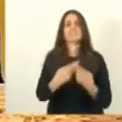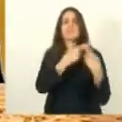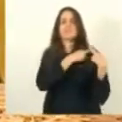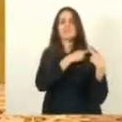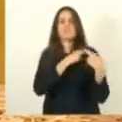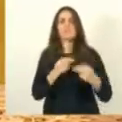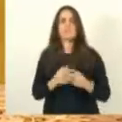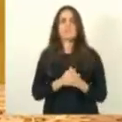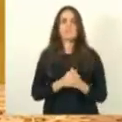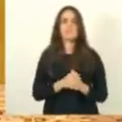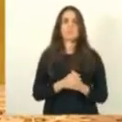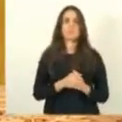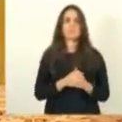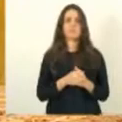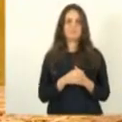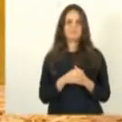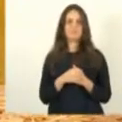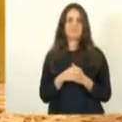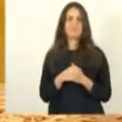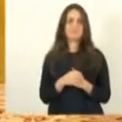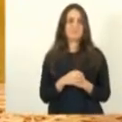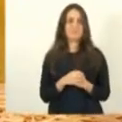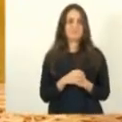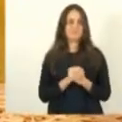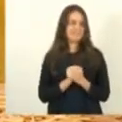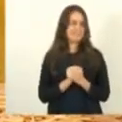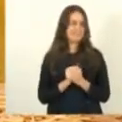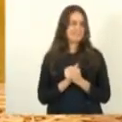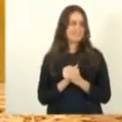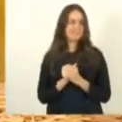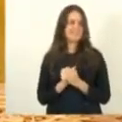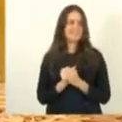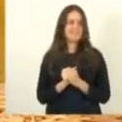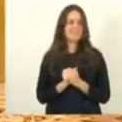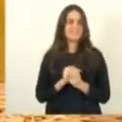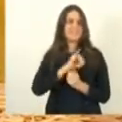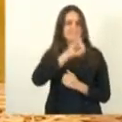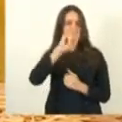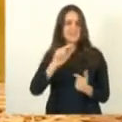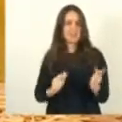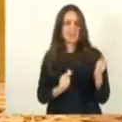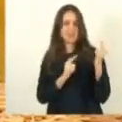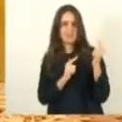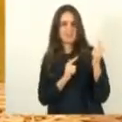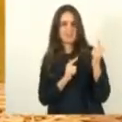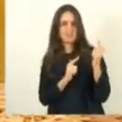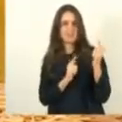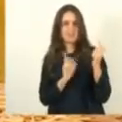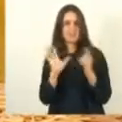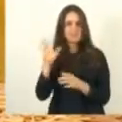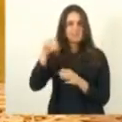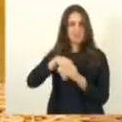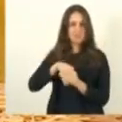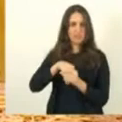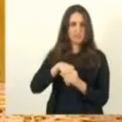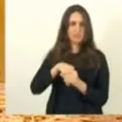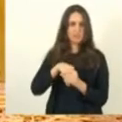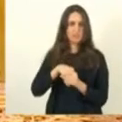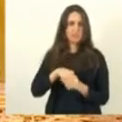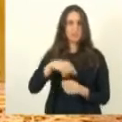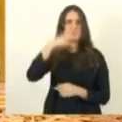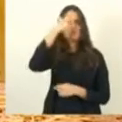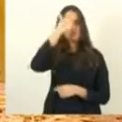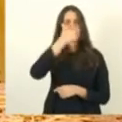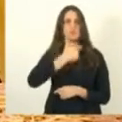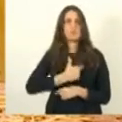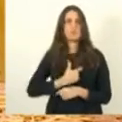responsabilidade. Se fosse para portar arma lá dentro, eu